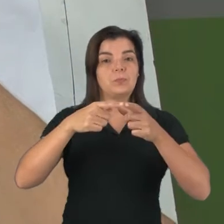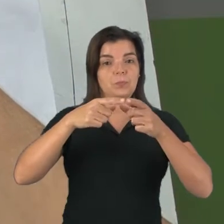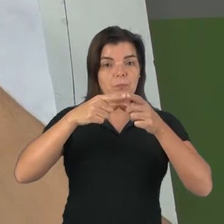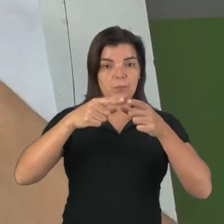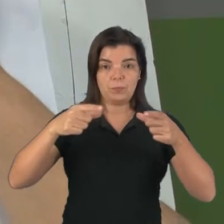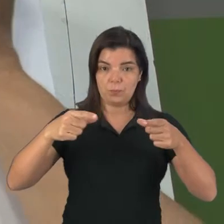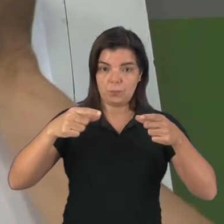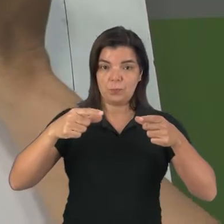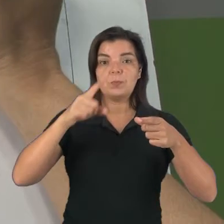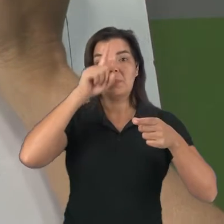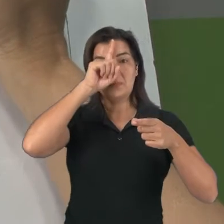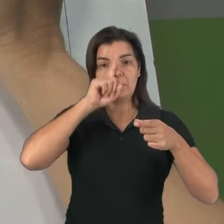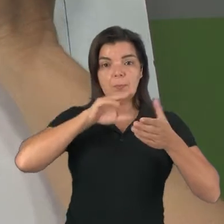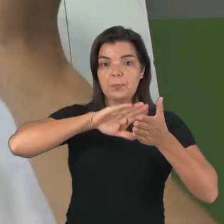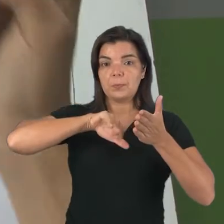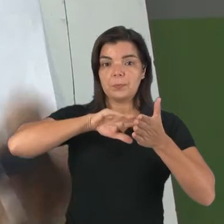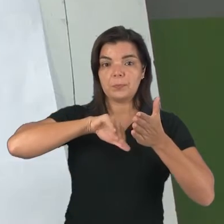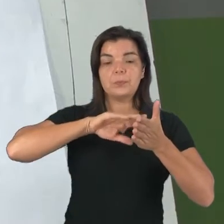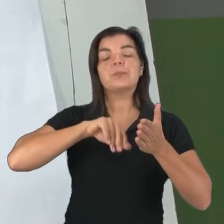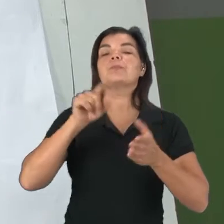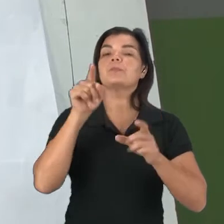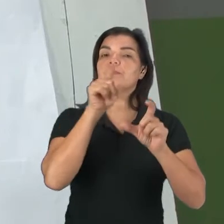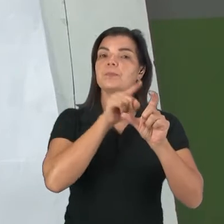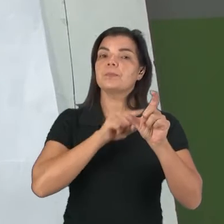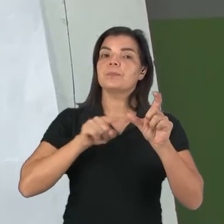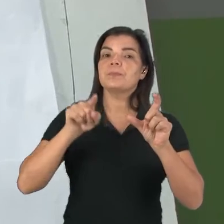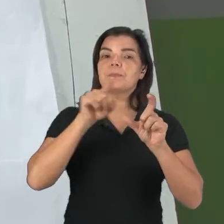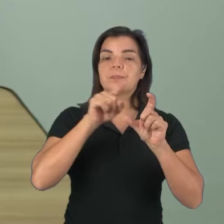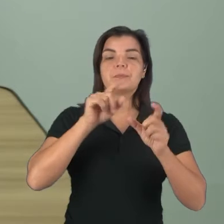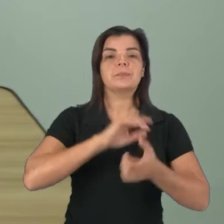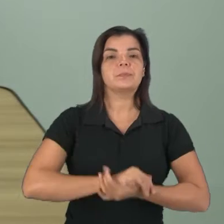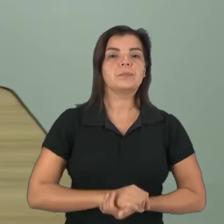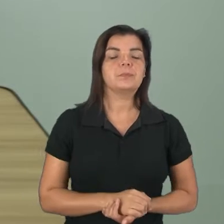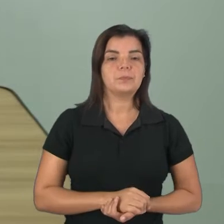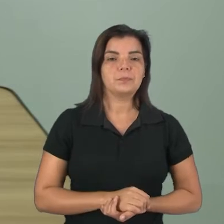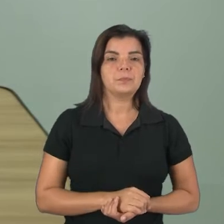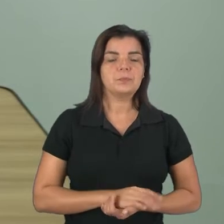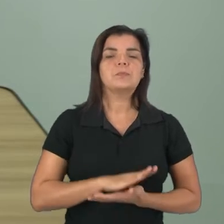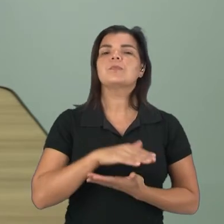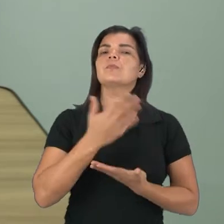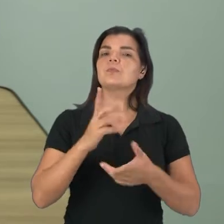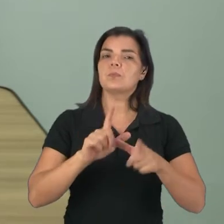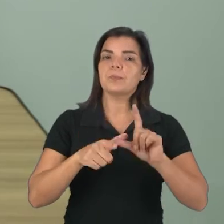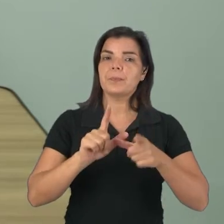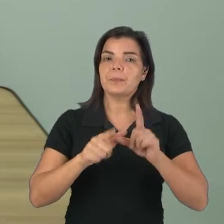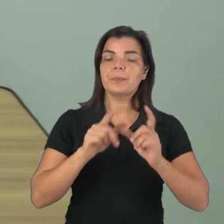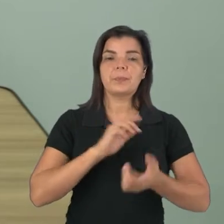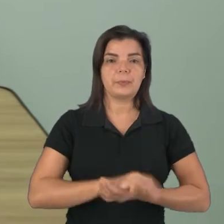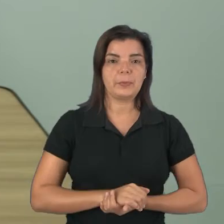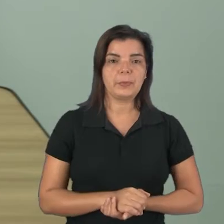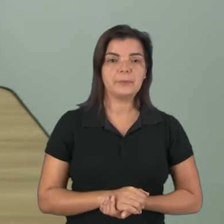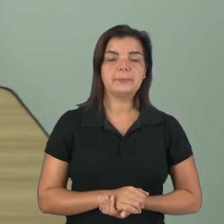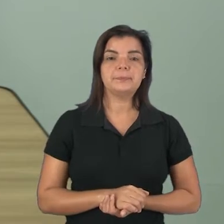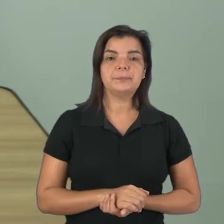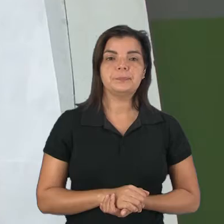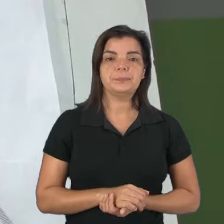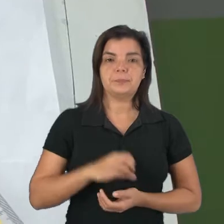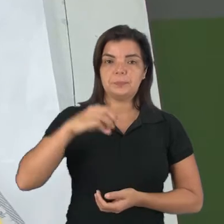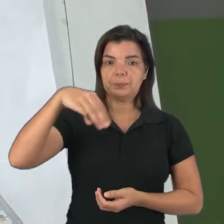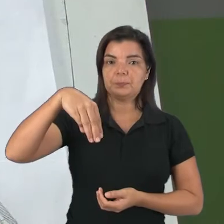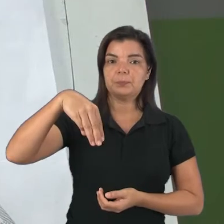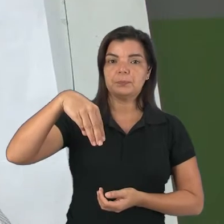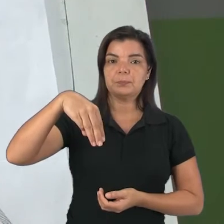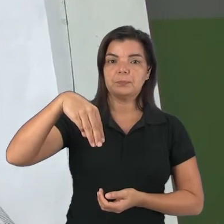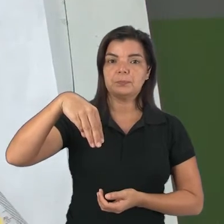crianças vamos circular a palavra mamão Quais são as letras da palavra mamão vamos lá